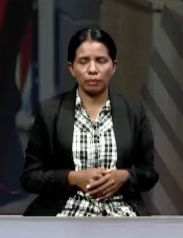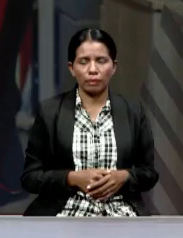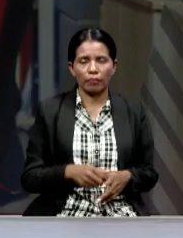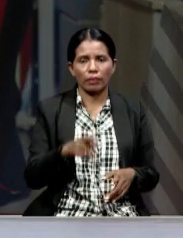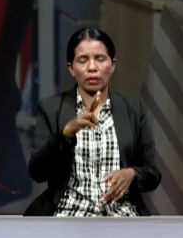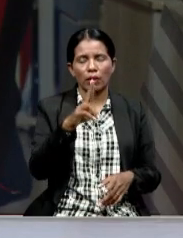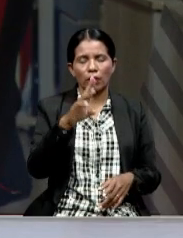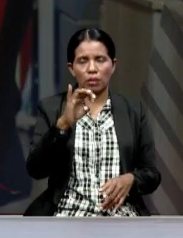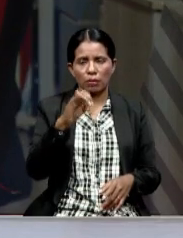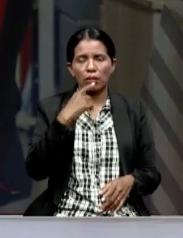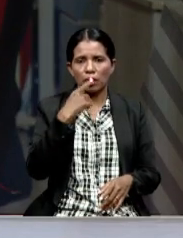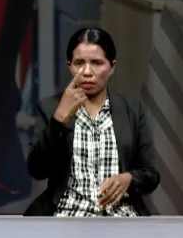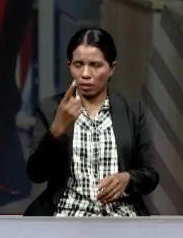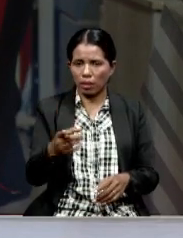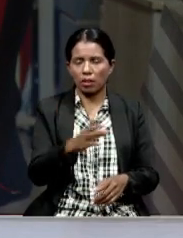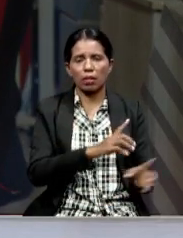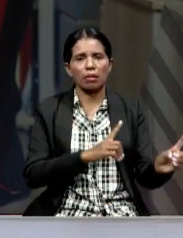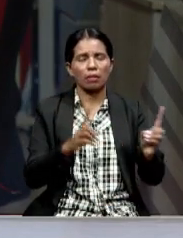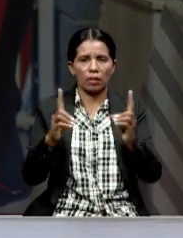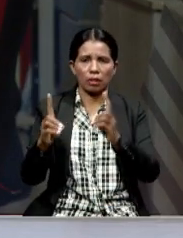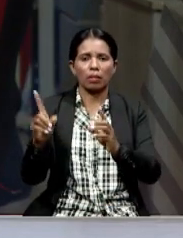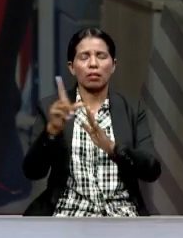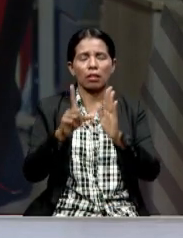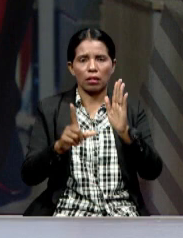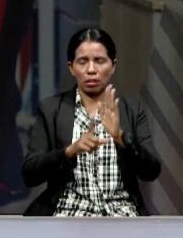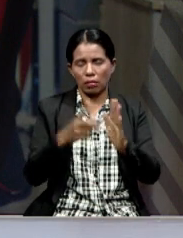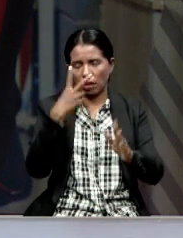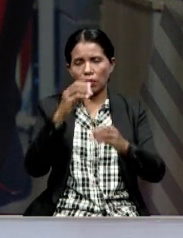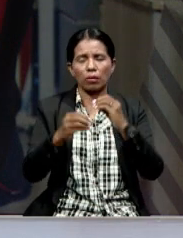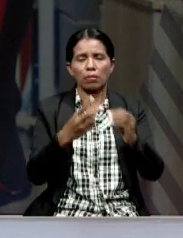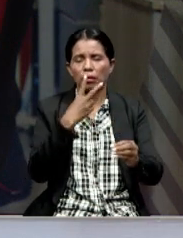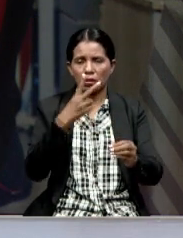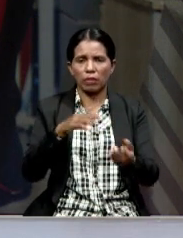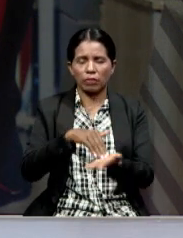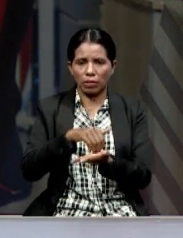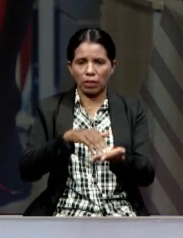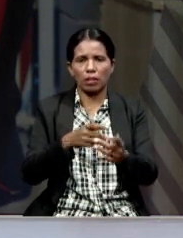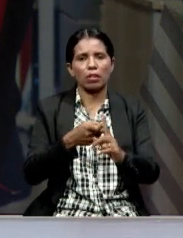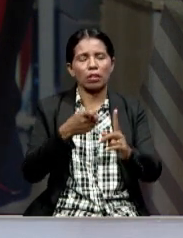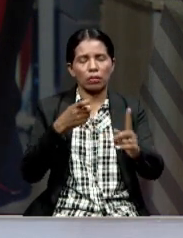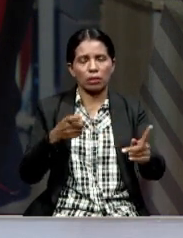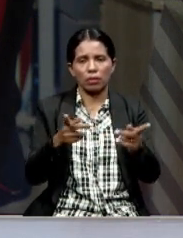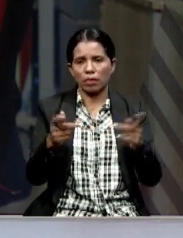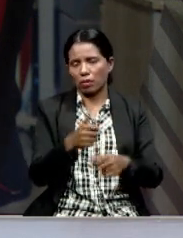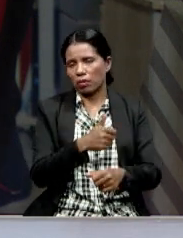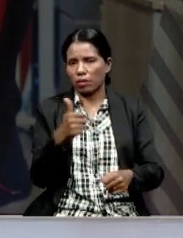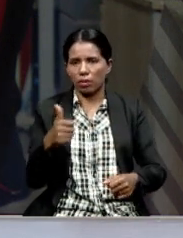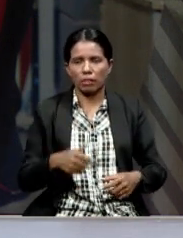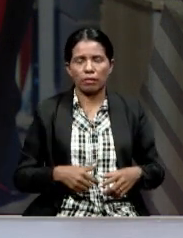Rui Maria de Araújo considera implementação lei controlo do tabaco ser fraco, whose parte relevante será.